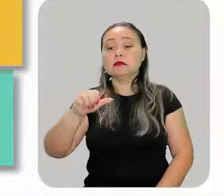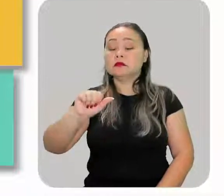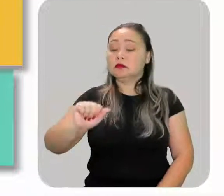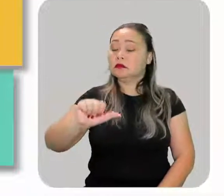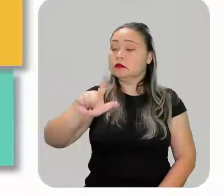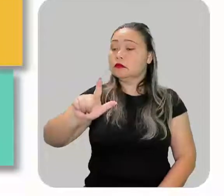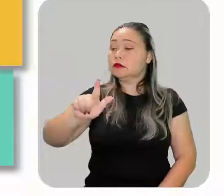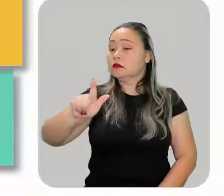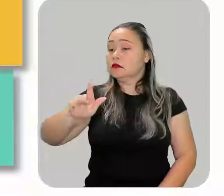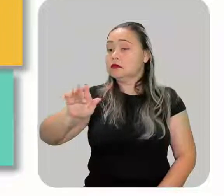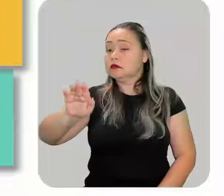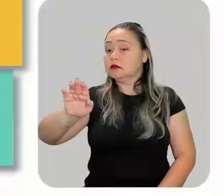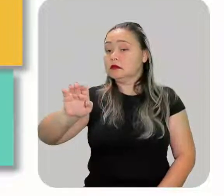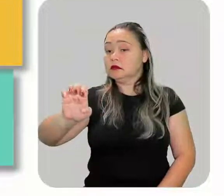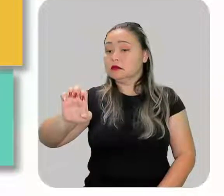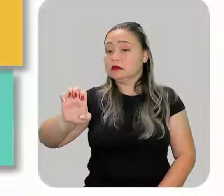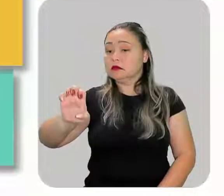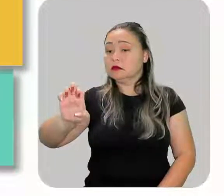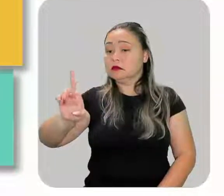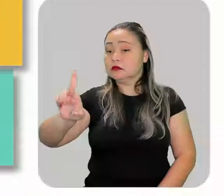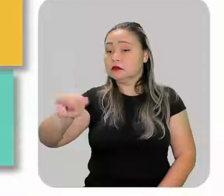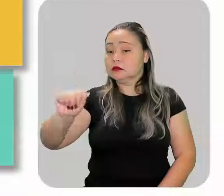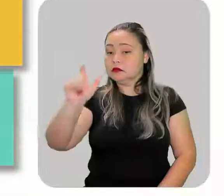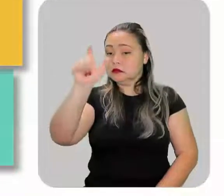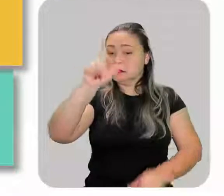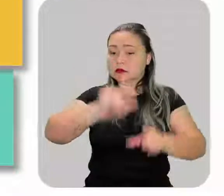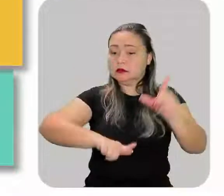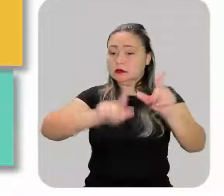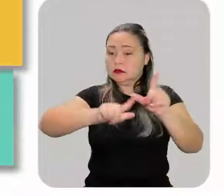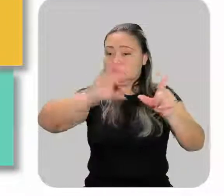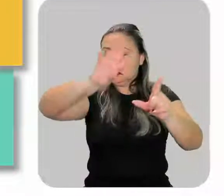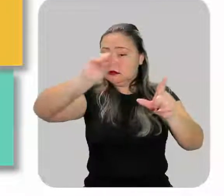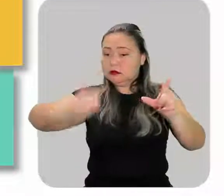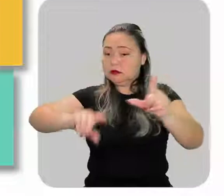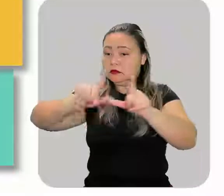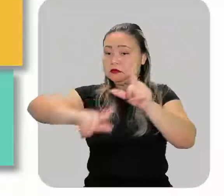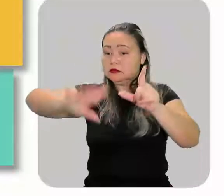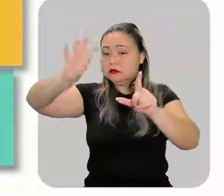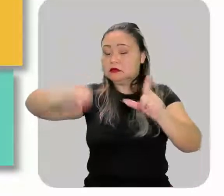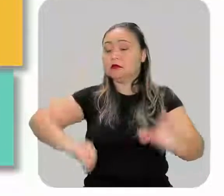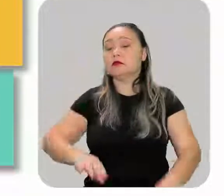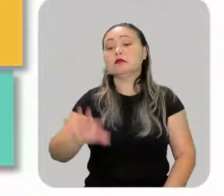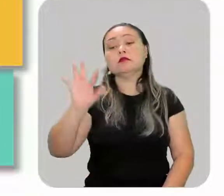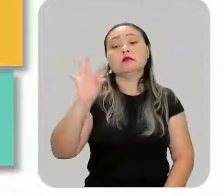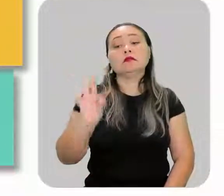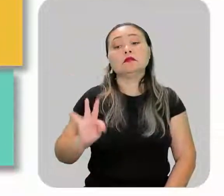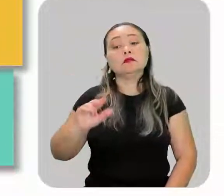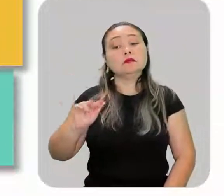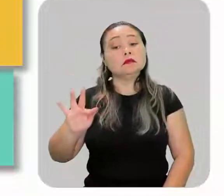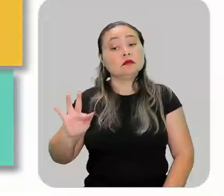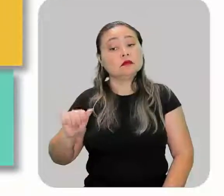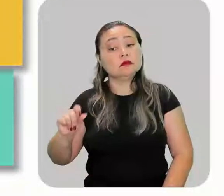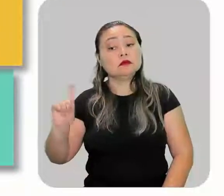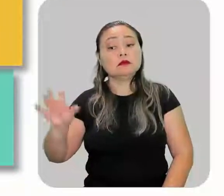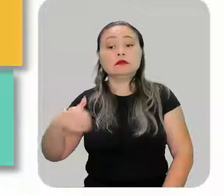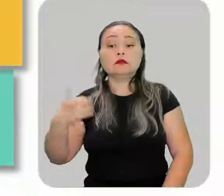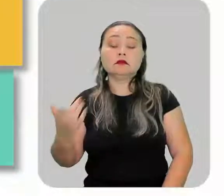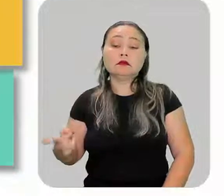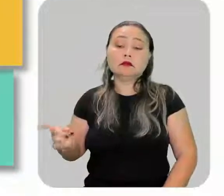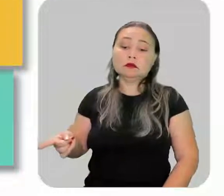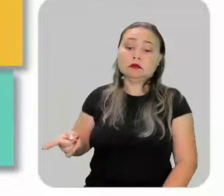da álgebra, né? Pega as letras iniciais e aí quando você ouve falar em TFA, você já sabe que